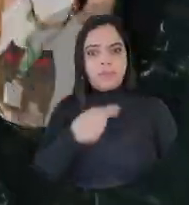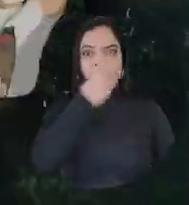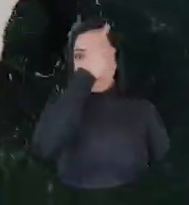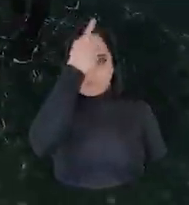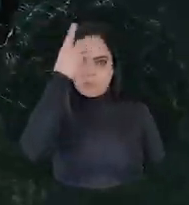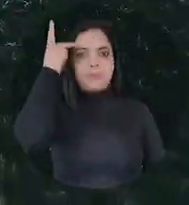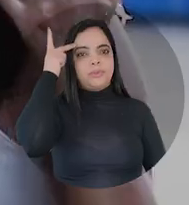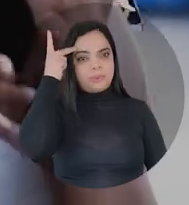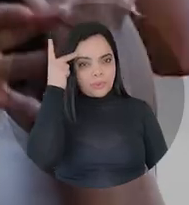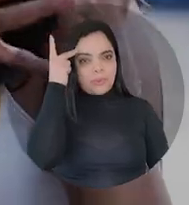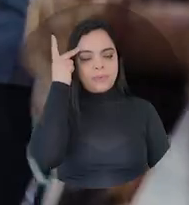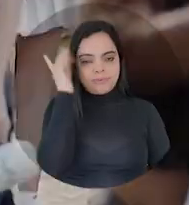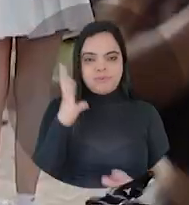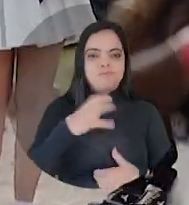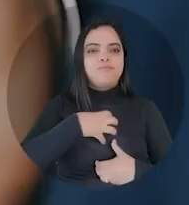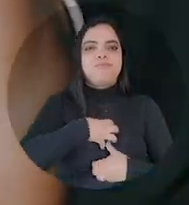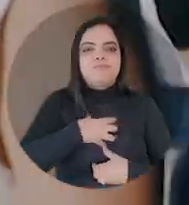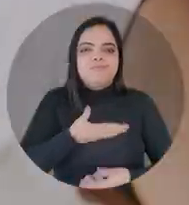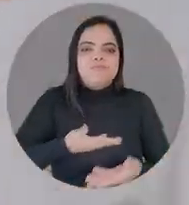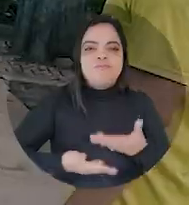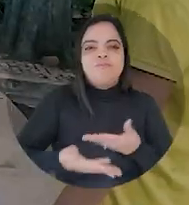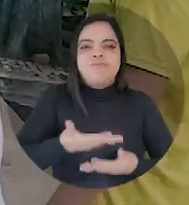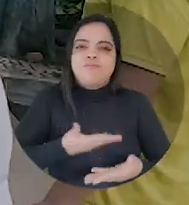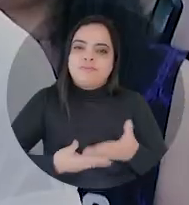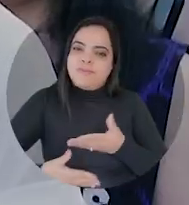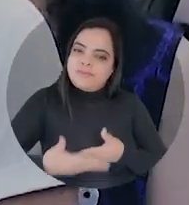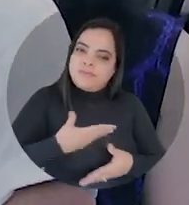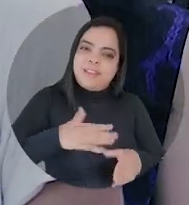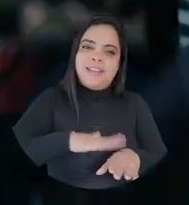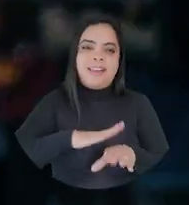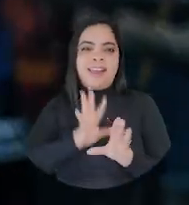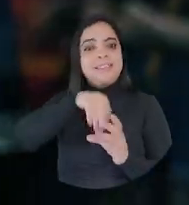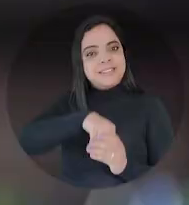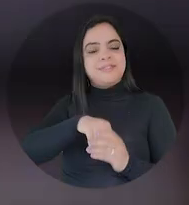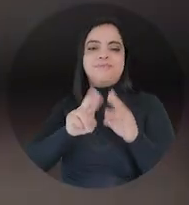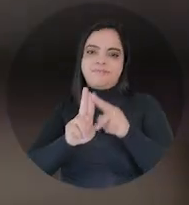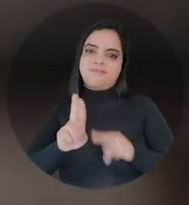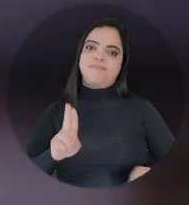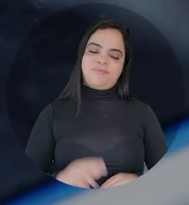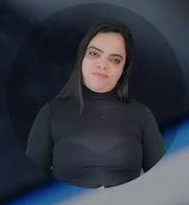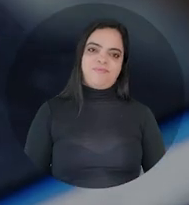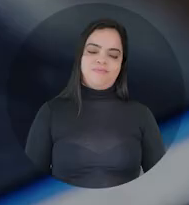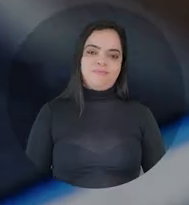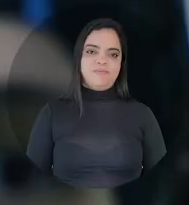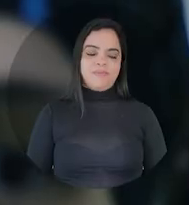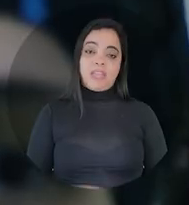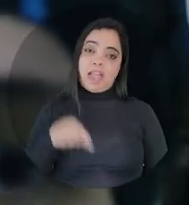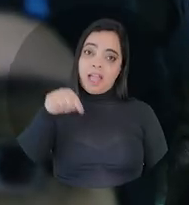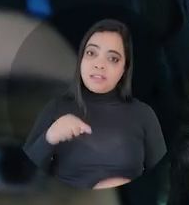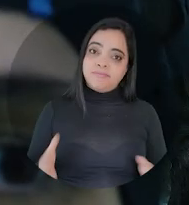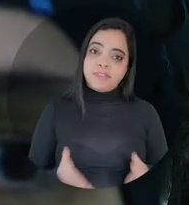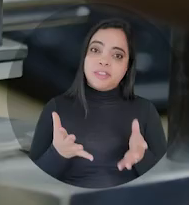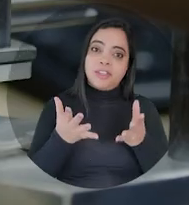mil pessoas que compartilham o sentimento de pertencimento à instituição. Estimula-se aqui